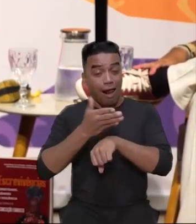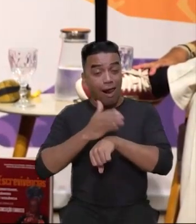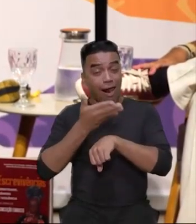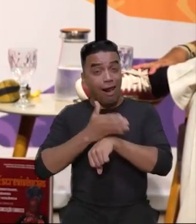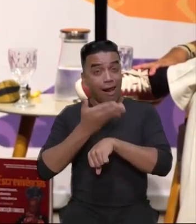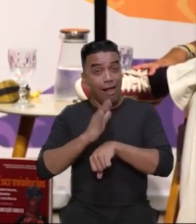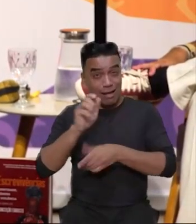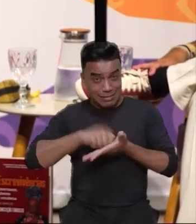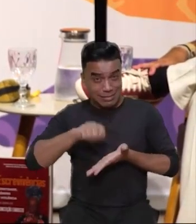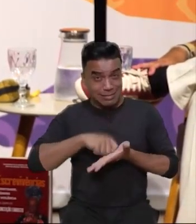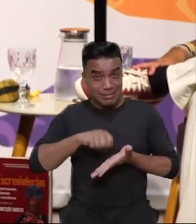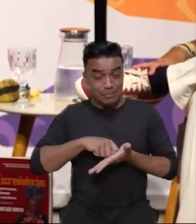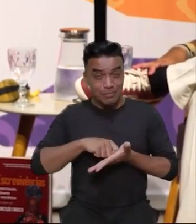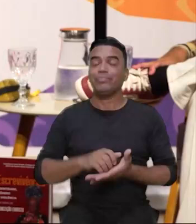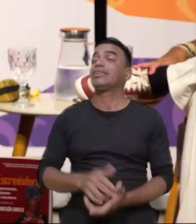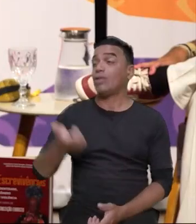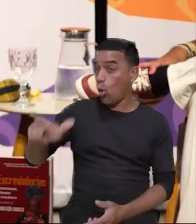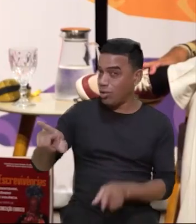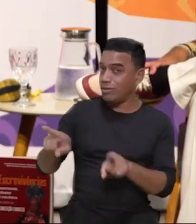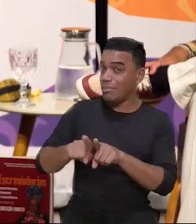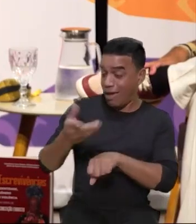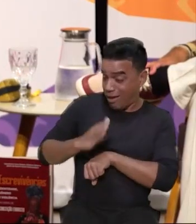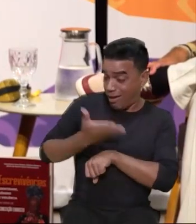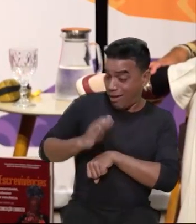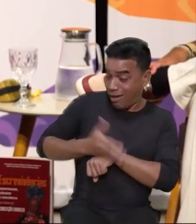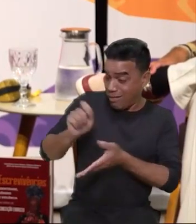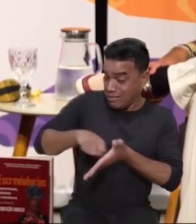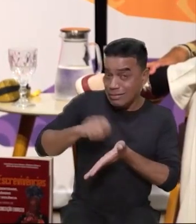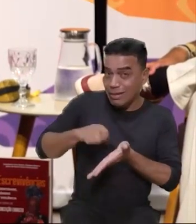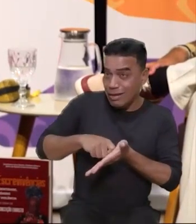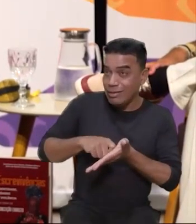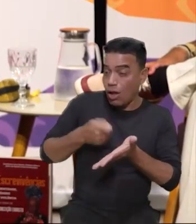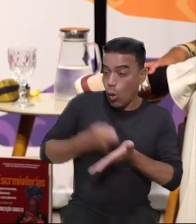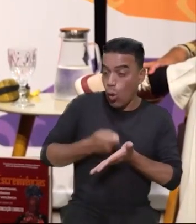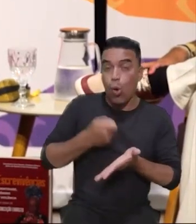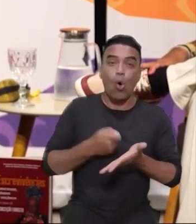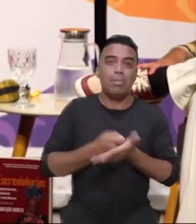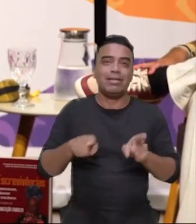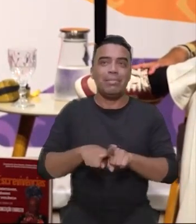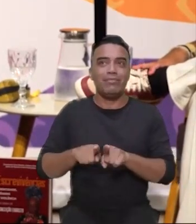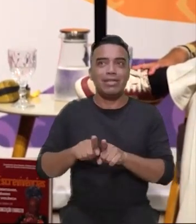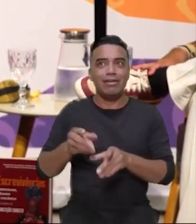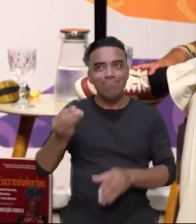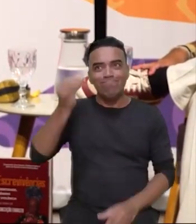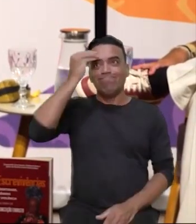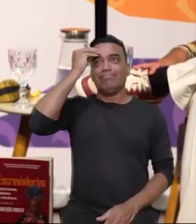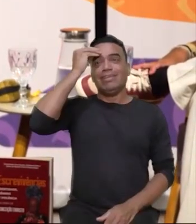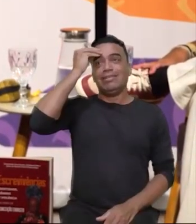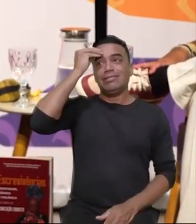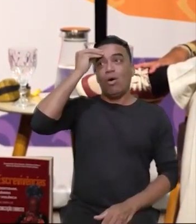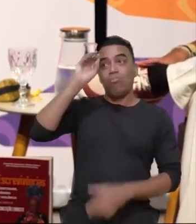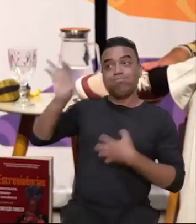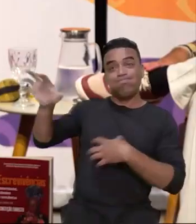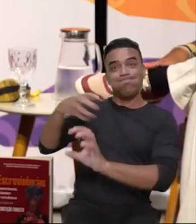tem mais uma coisa, porque o exercício da escrita exige também a compreensão do